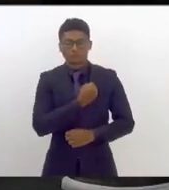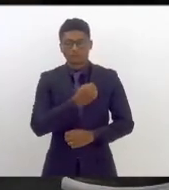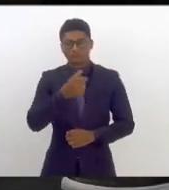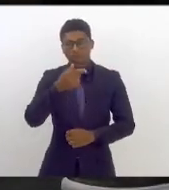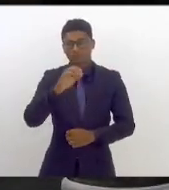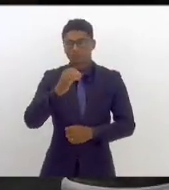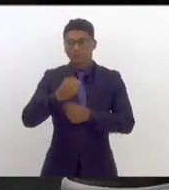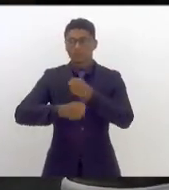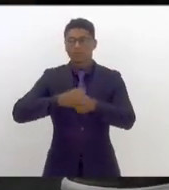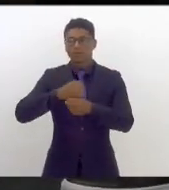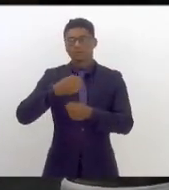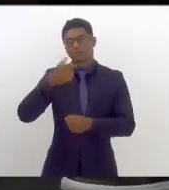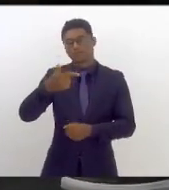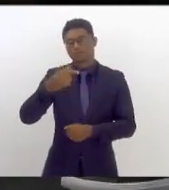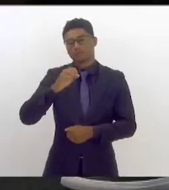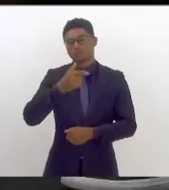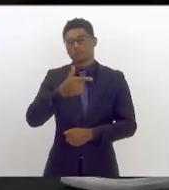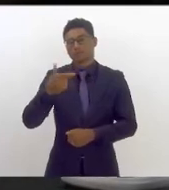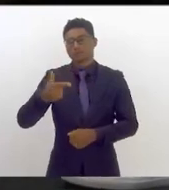70 de 2022.